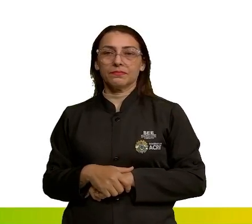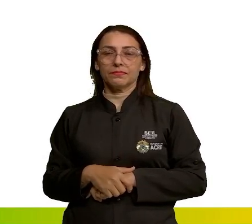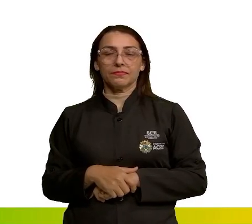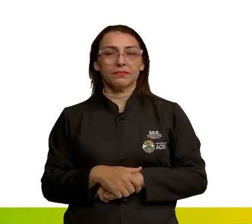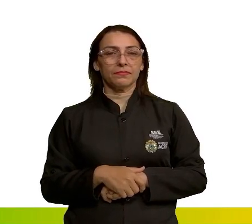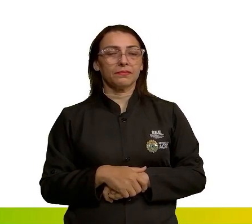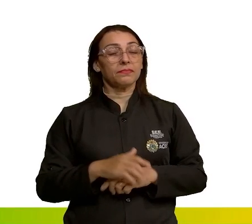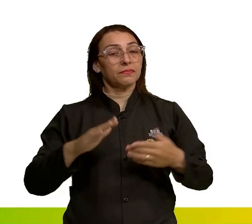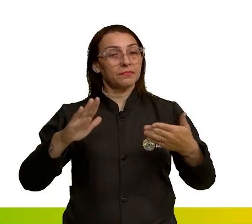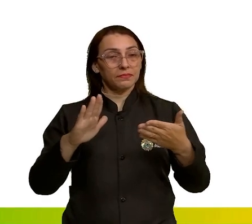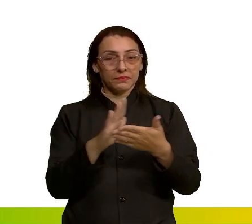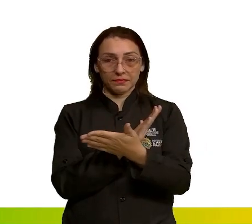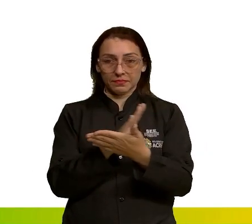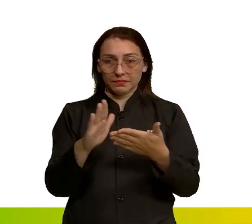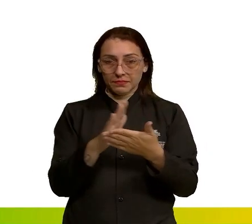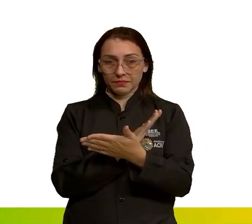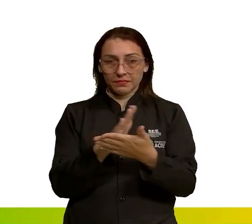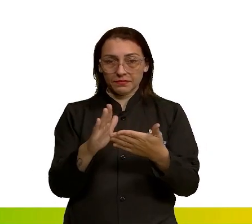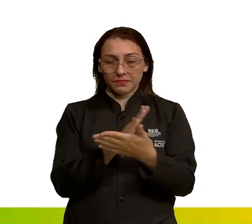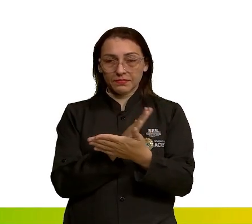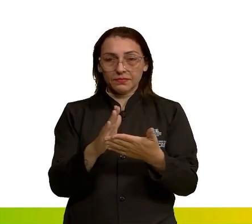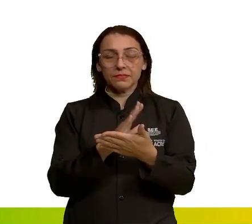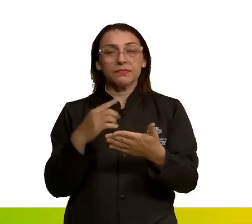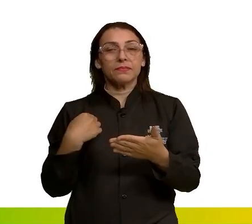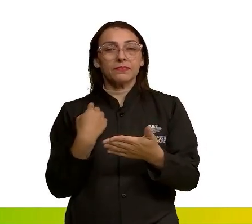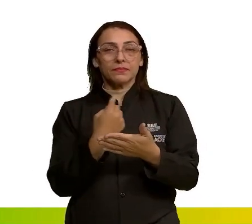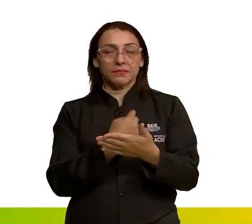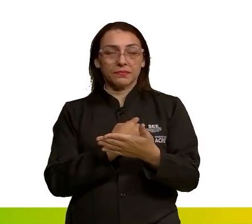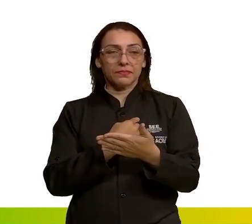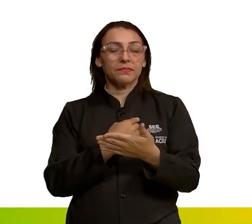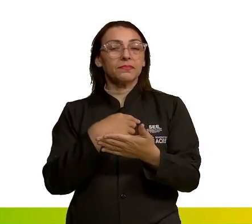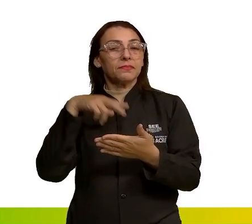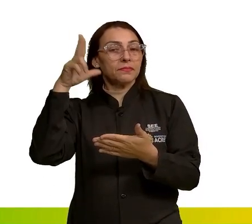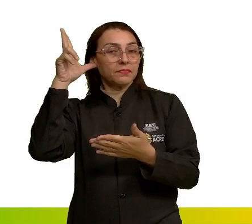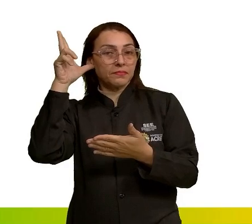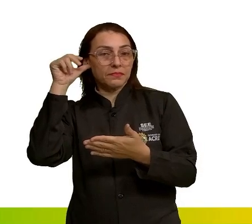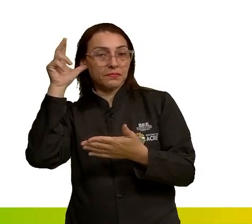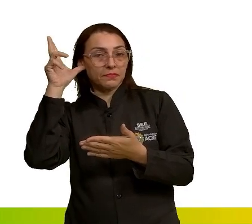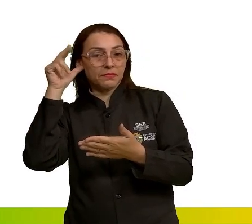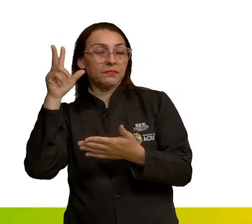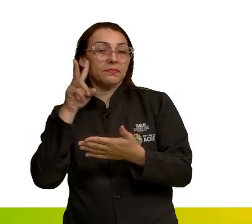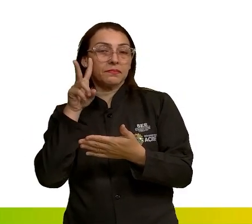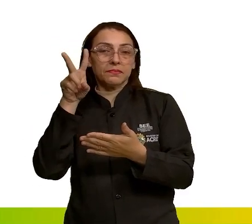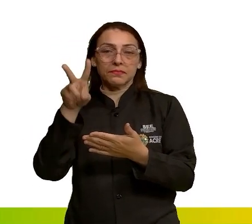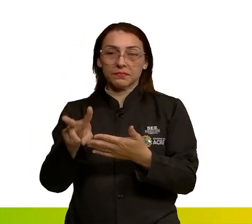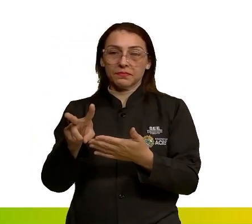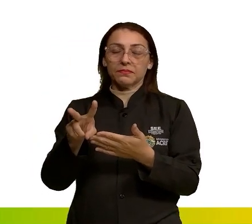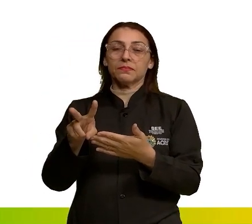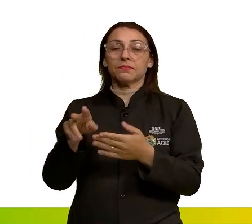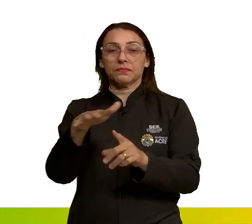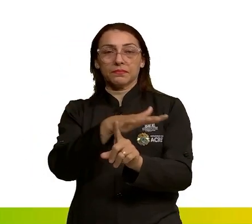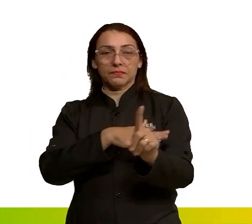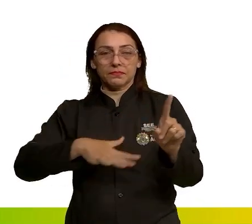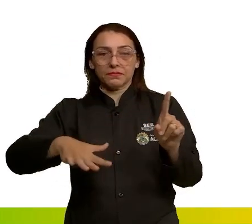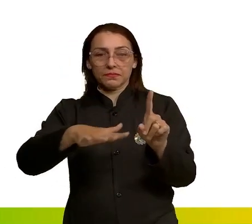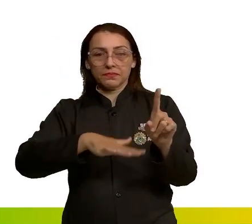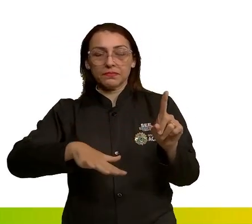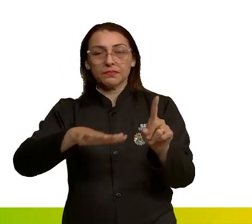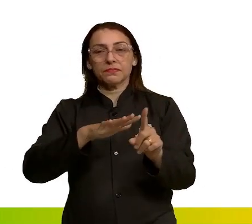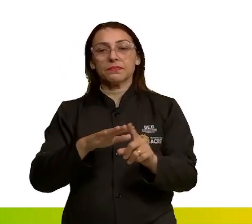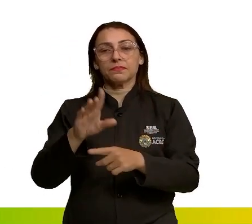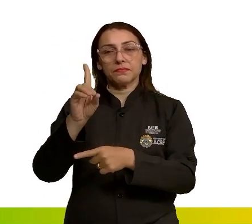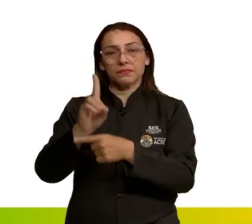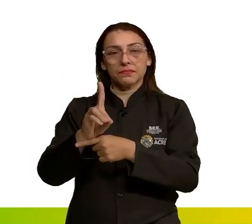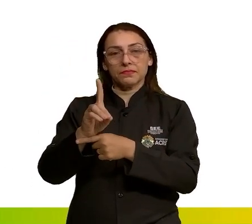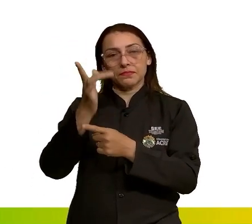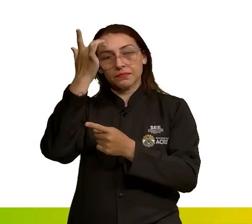é alguma coisa que a gente escuta muito na sociedade. Letra